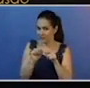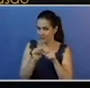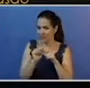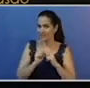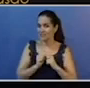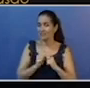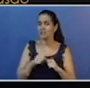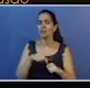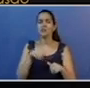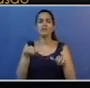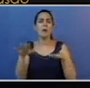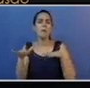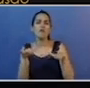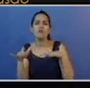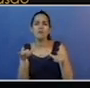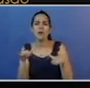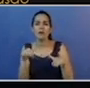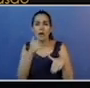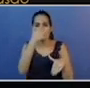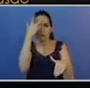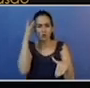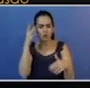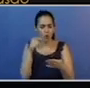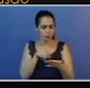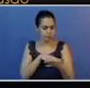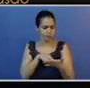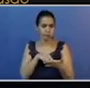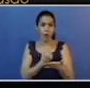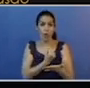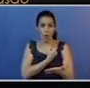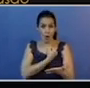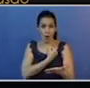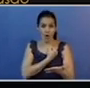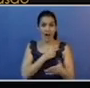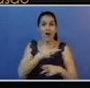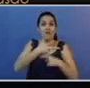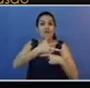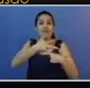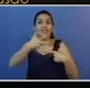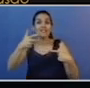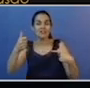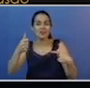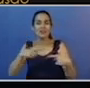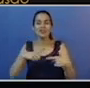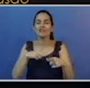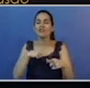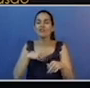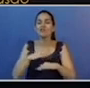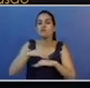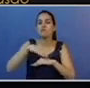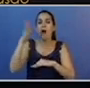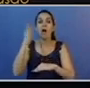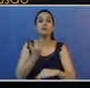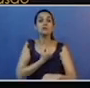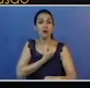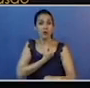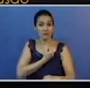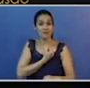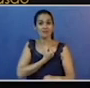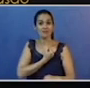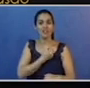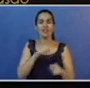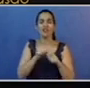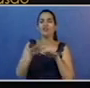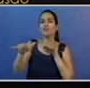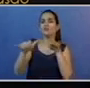atleta faz um movimento, uma equipe de jurados dá determinada nota, e o vencedor daquela competição é aquele que somar uma maior nota ou fazer os movimentos